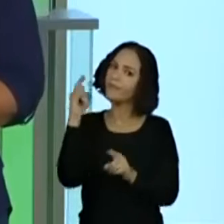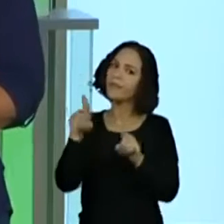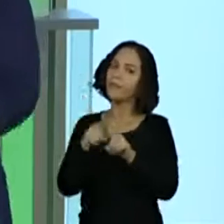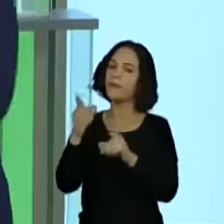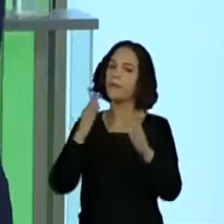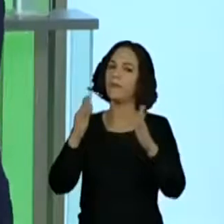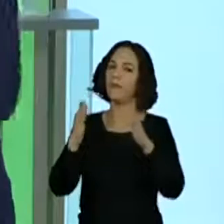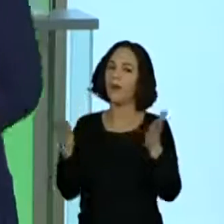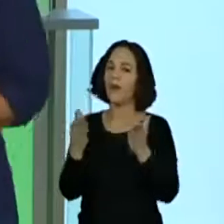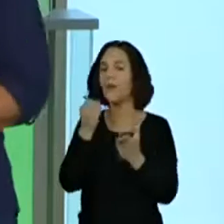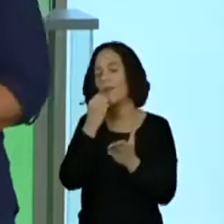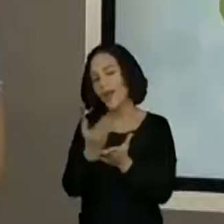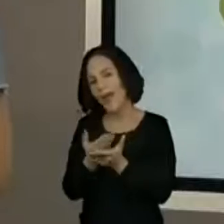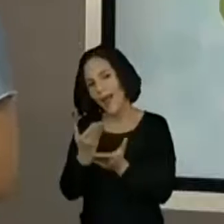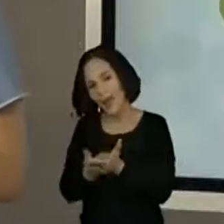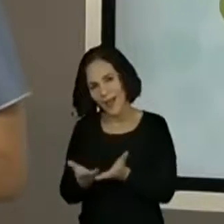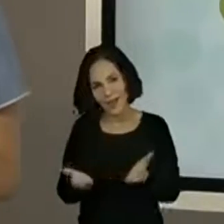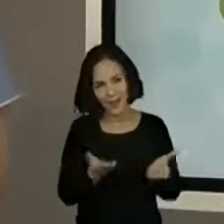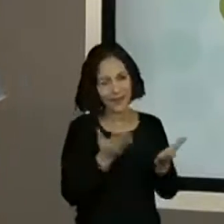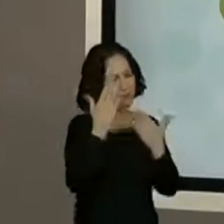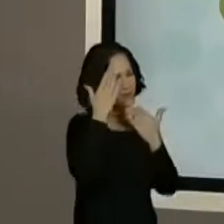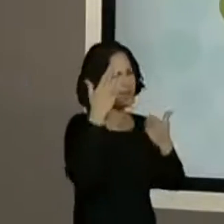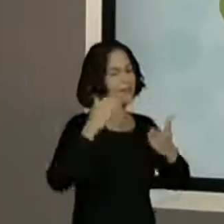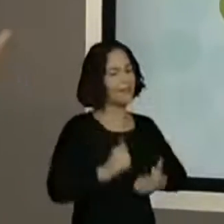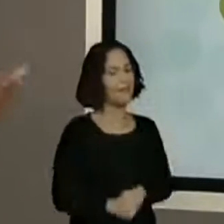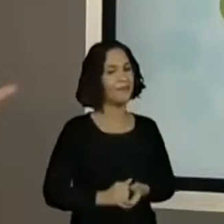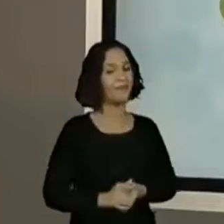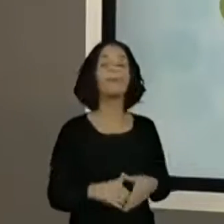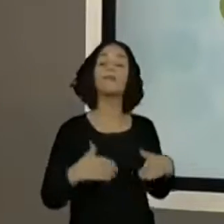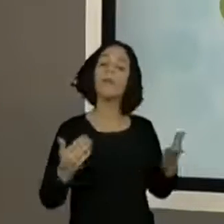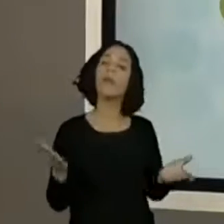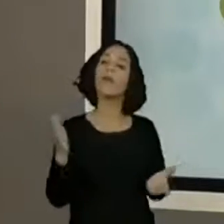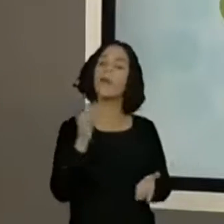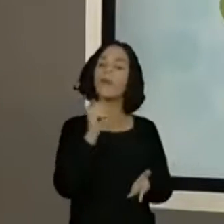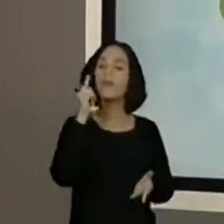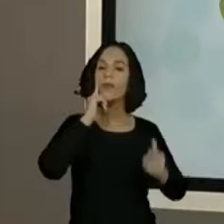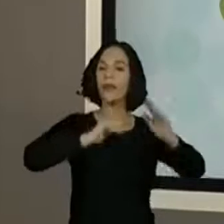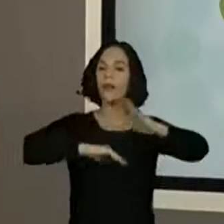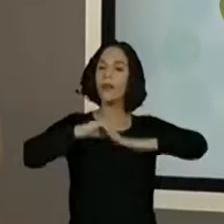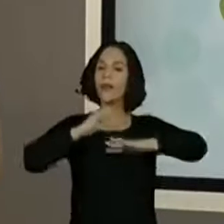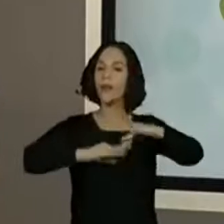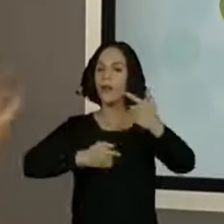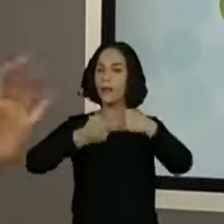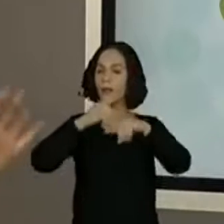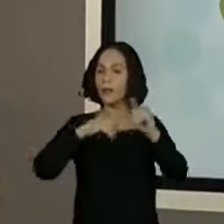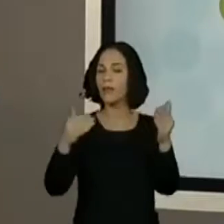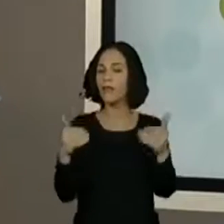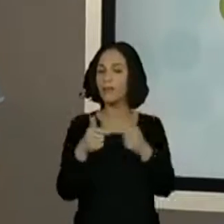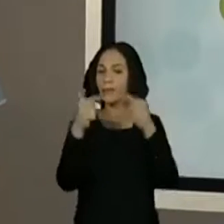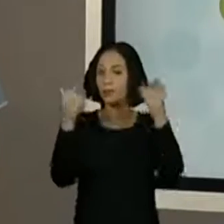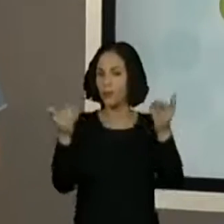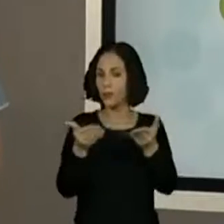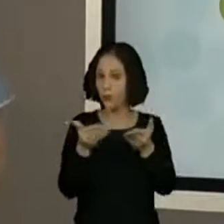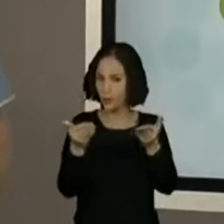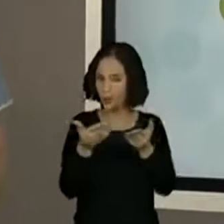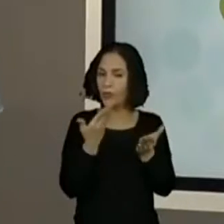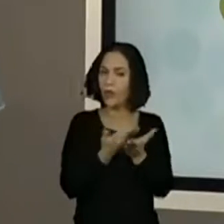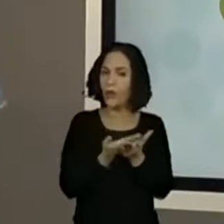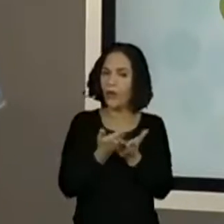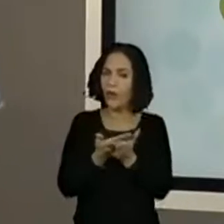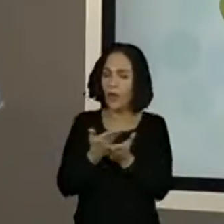nesse processo. Boa aula, professora. Muito obrigada. Então, vamos lá à habilidade do dia de hoje para essa nossa aula, que vai